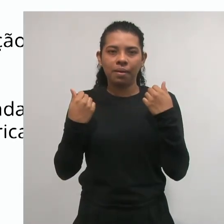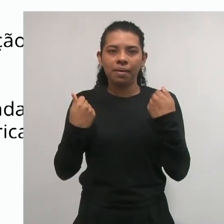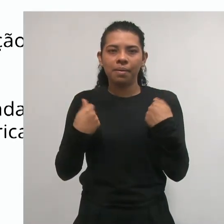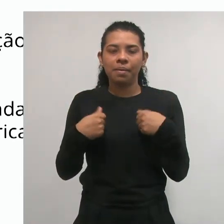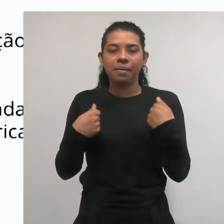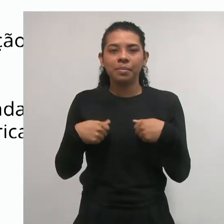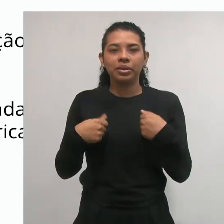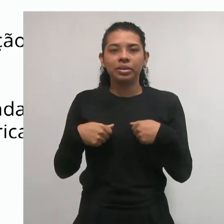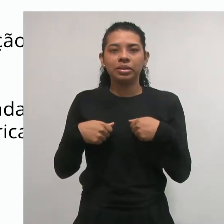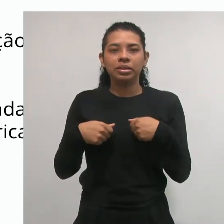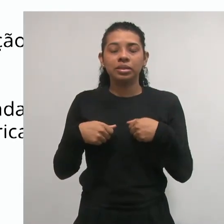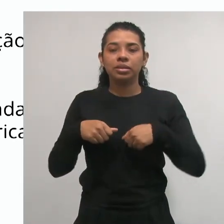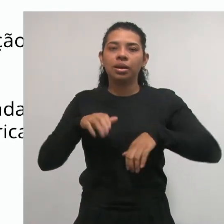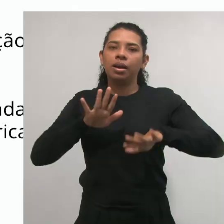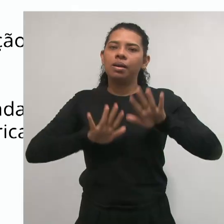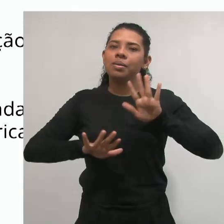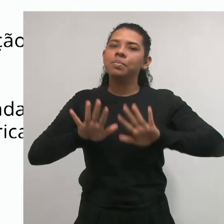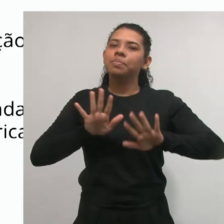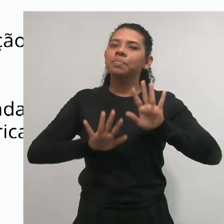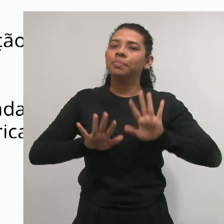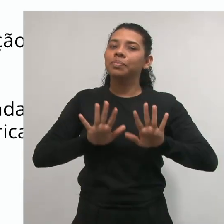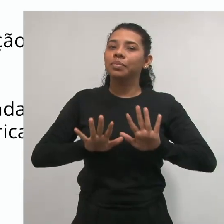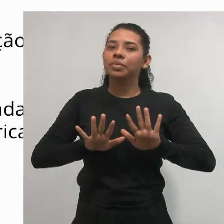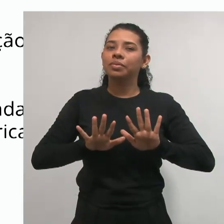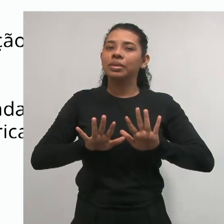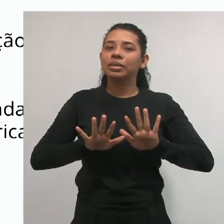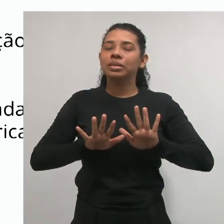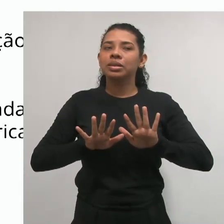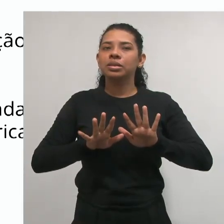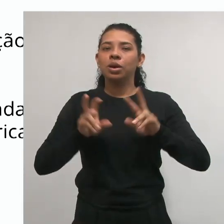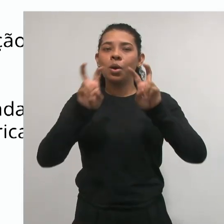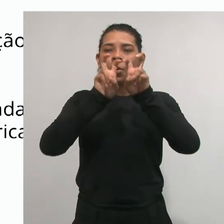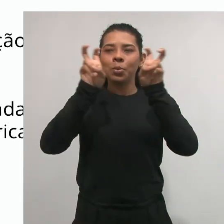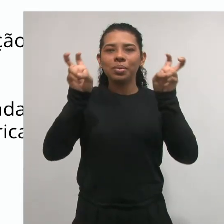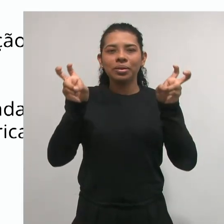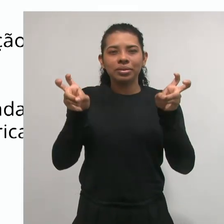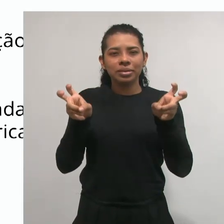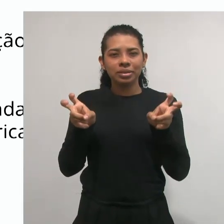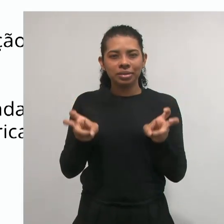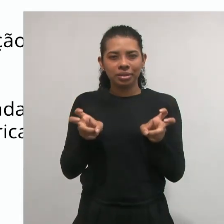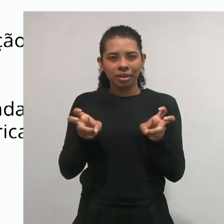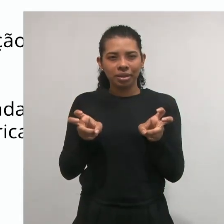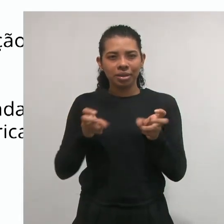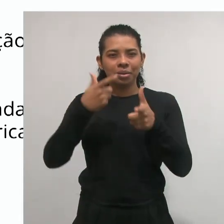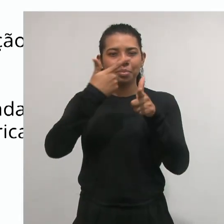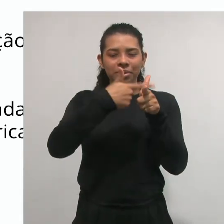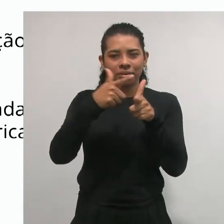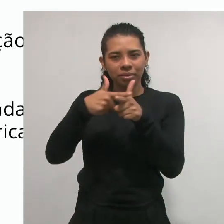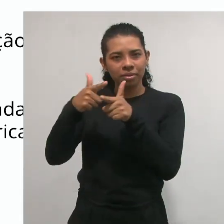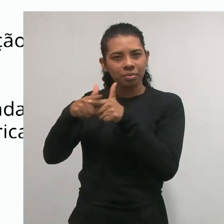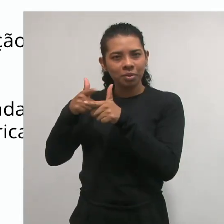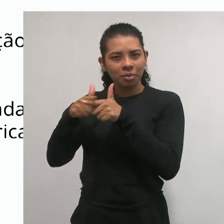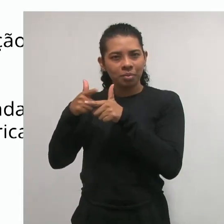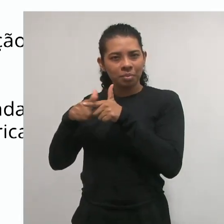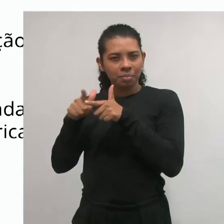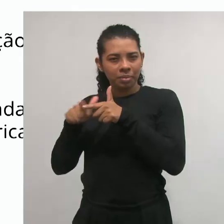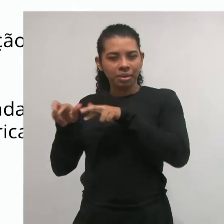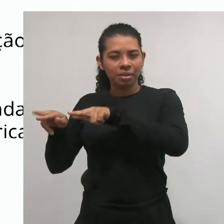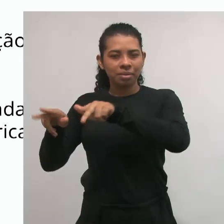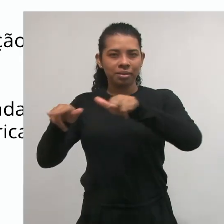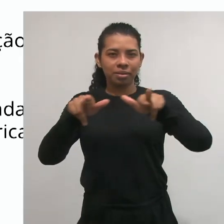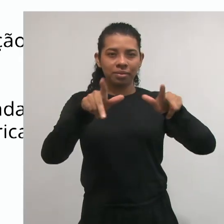maioria das vezes, ele esquiva-se ao não abordar as problematizações das